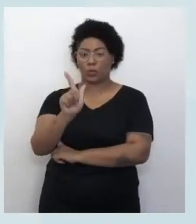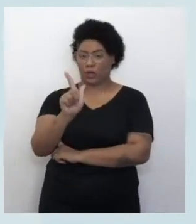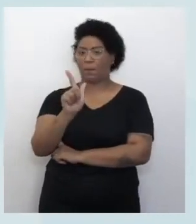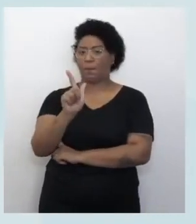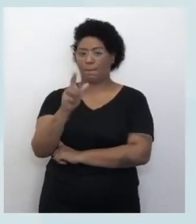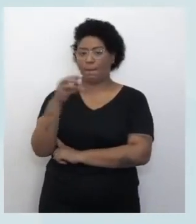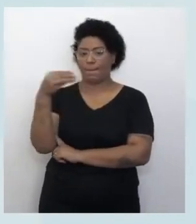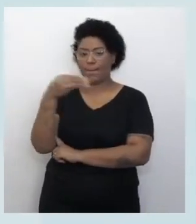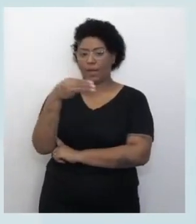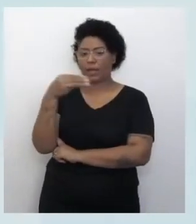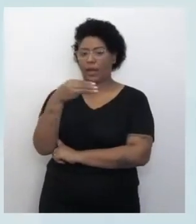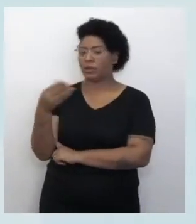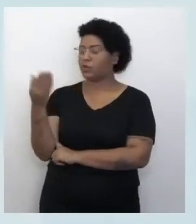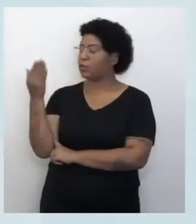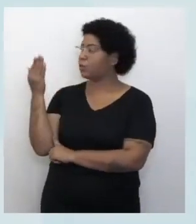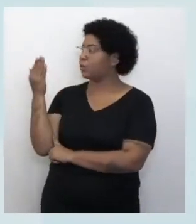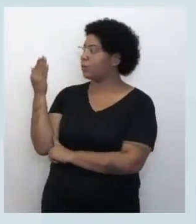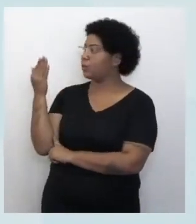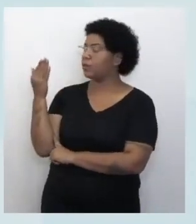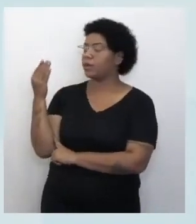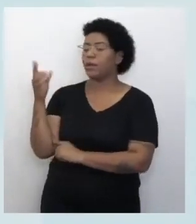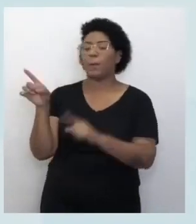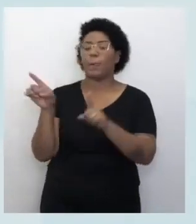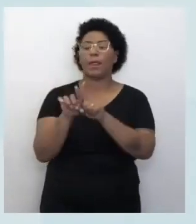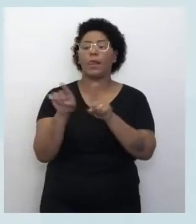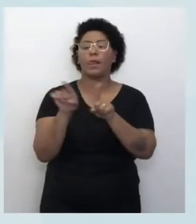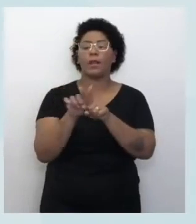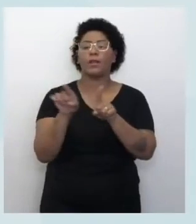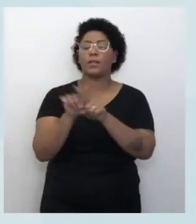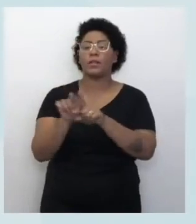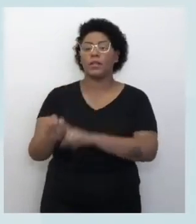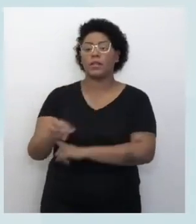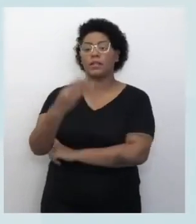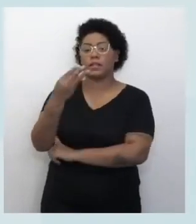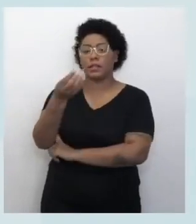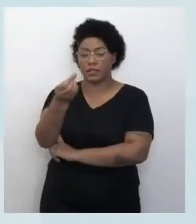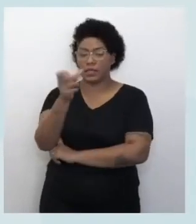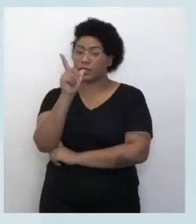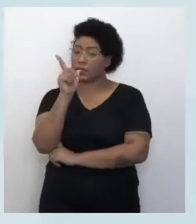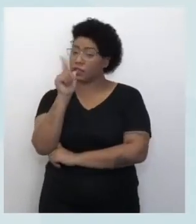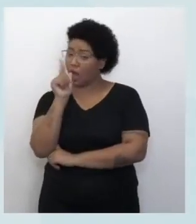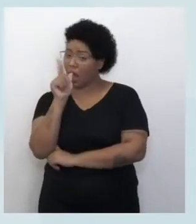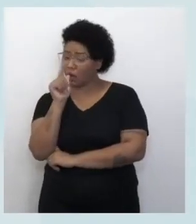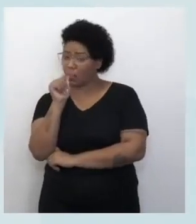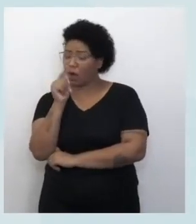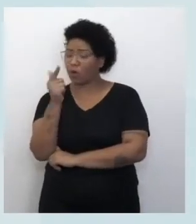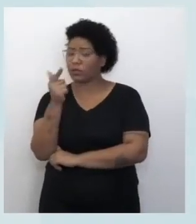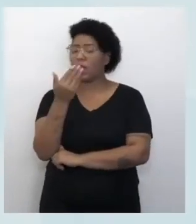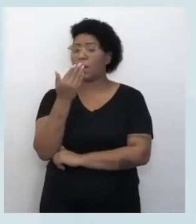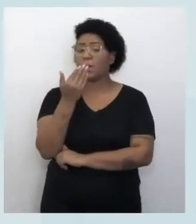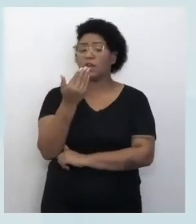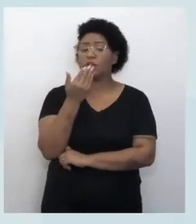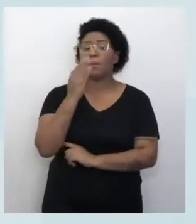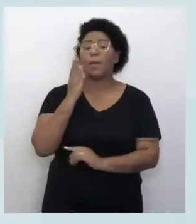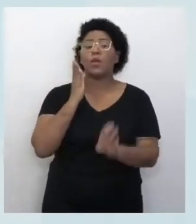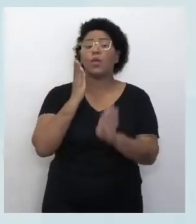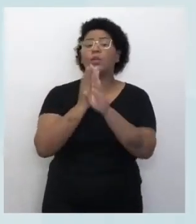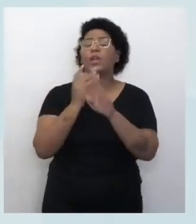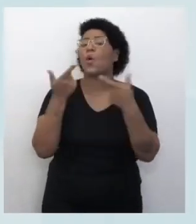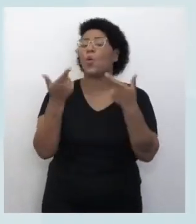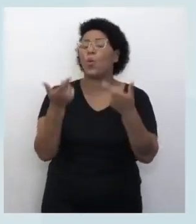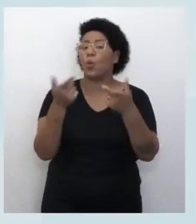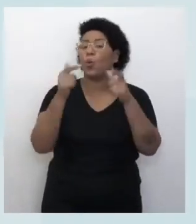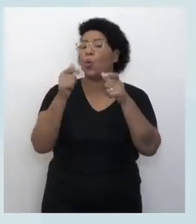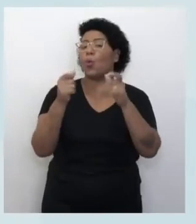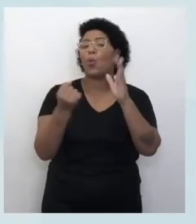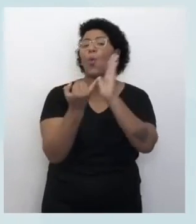magnésio, ok? E produz 36 gramas de água. Ele está pedindo para encontrar qual a